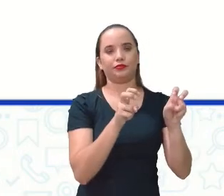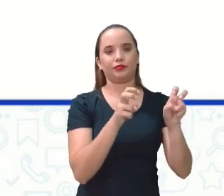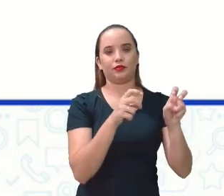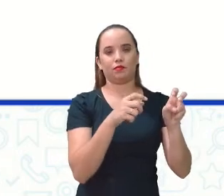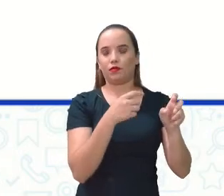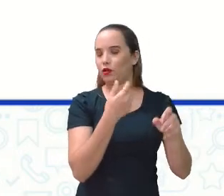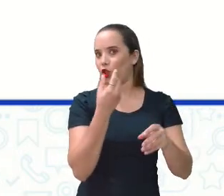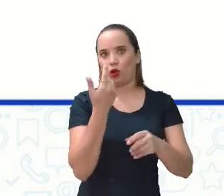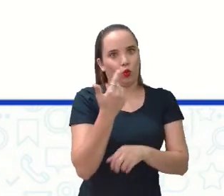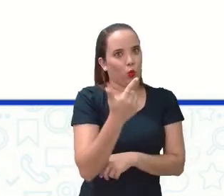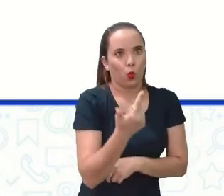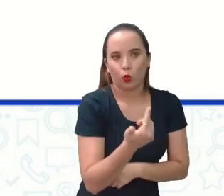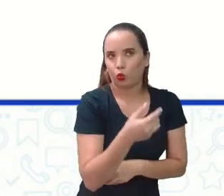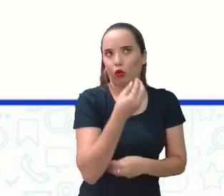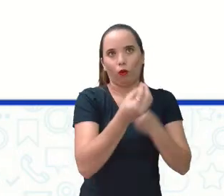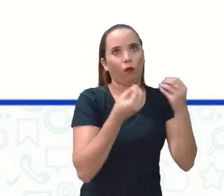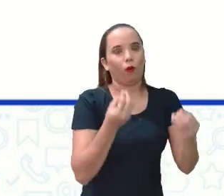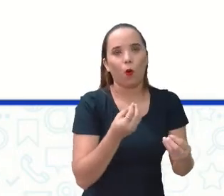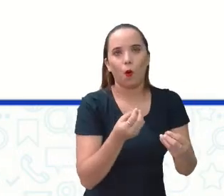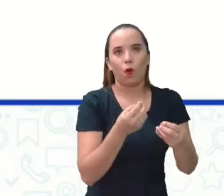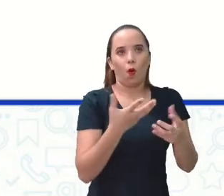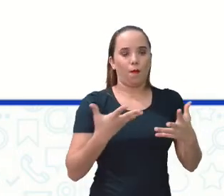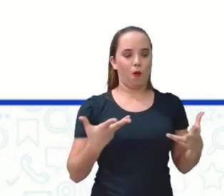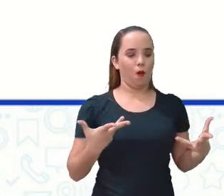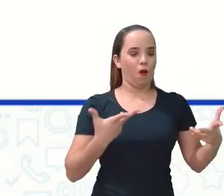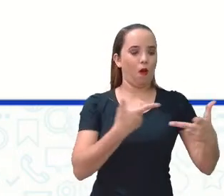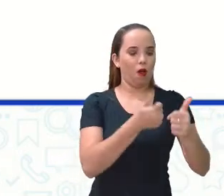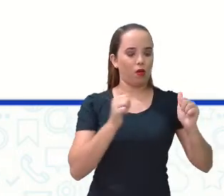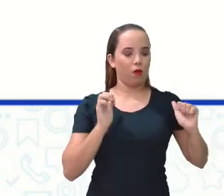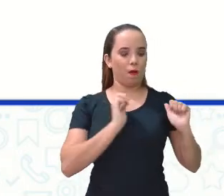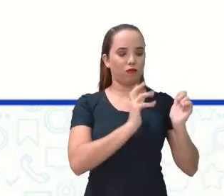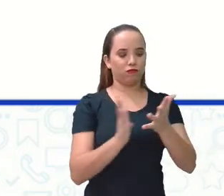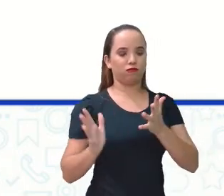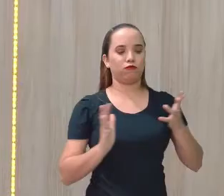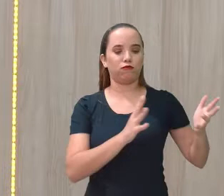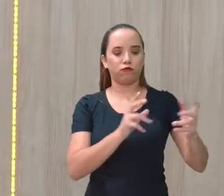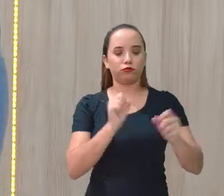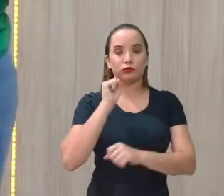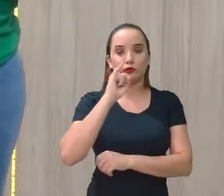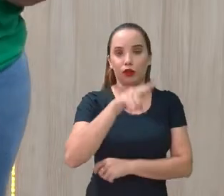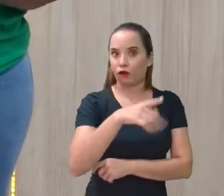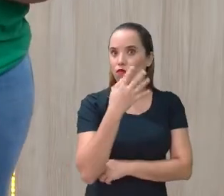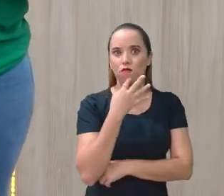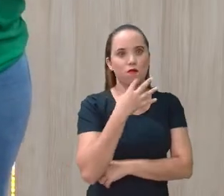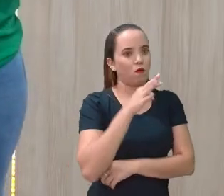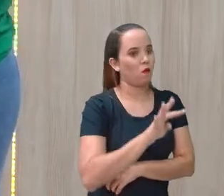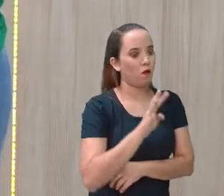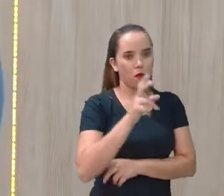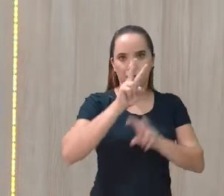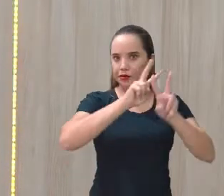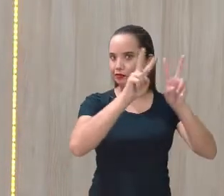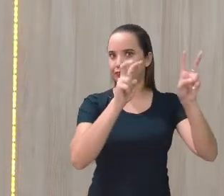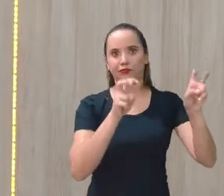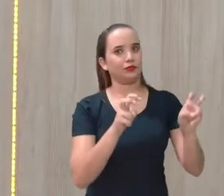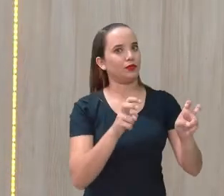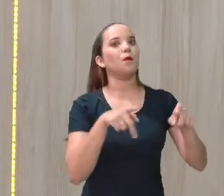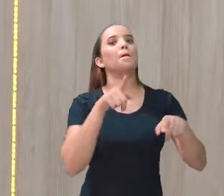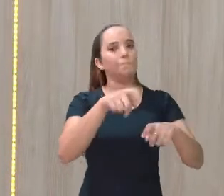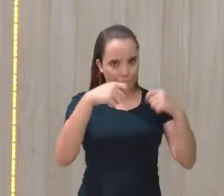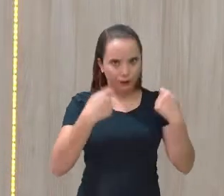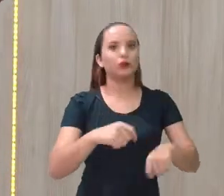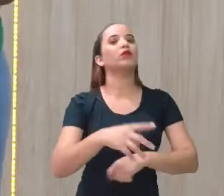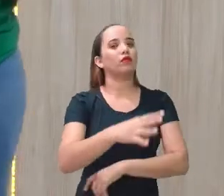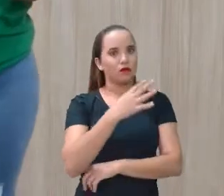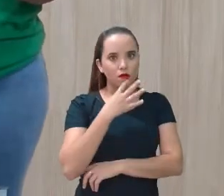exposição oral excelente se a gente não conhecer, de fato, esse tema. Se você não conseguir se apropriar. Então,